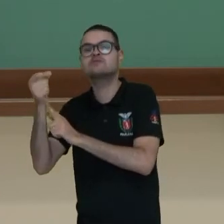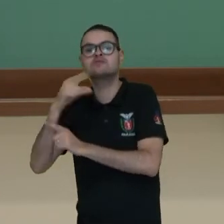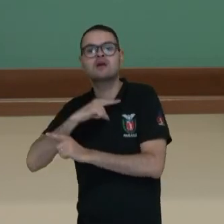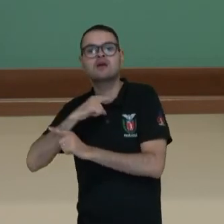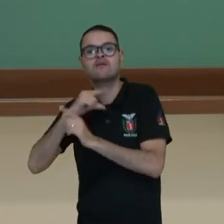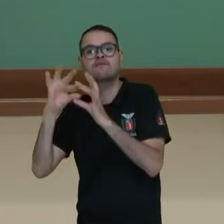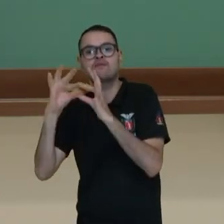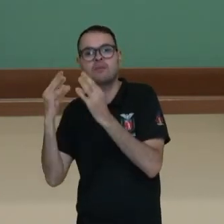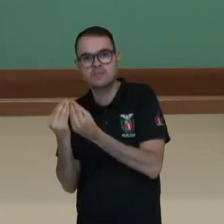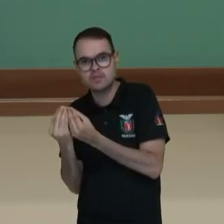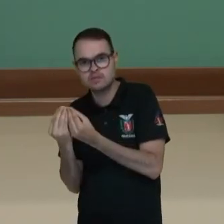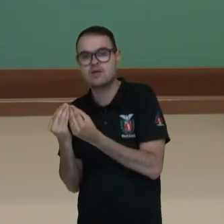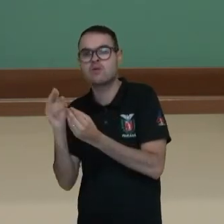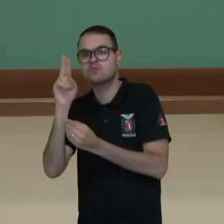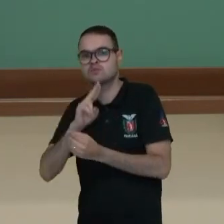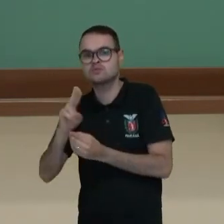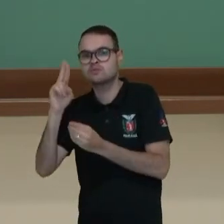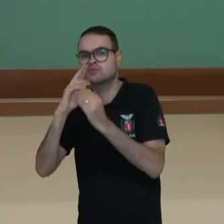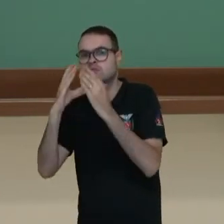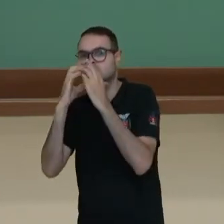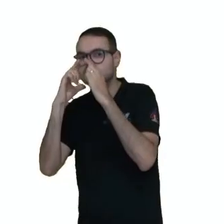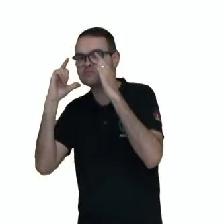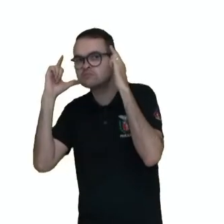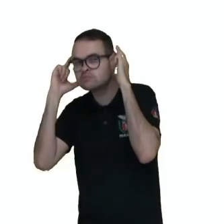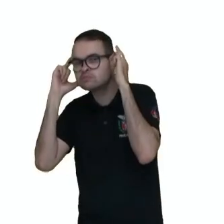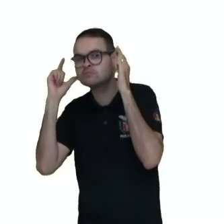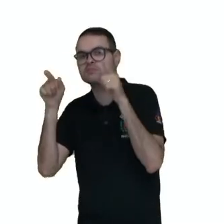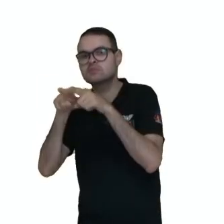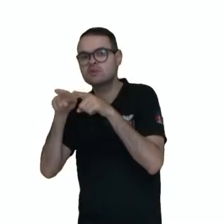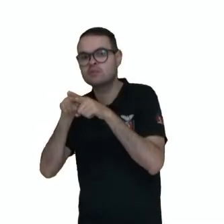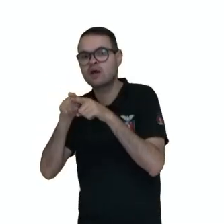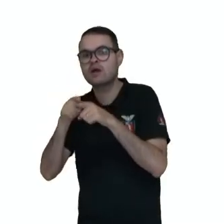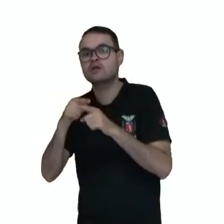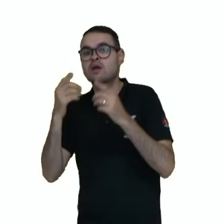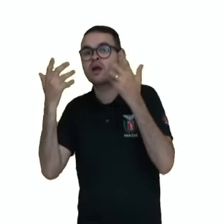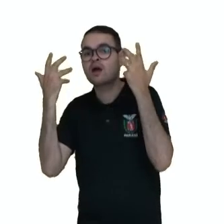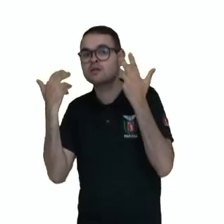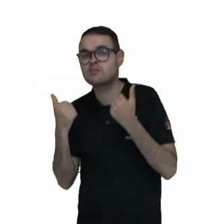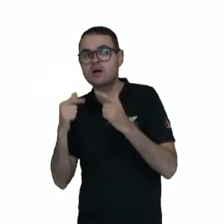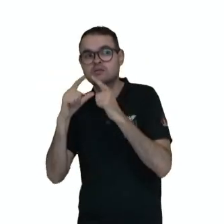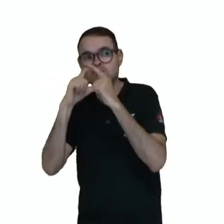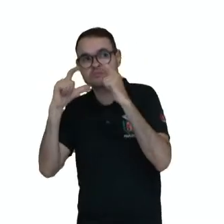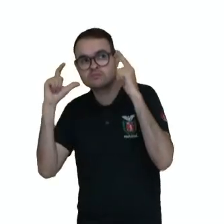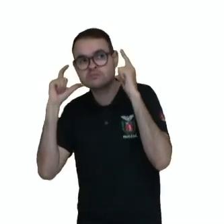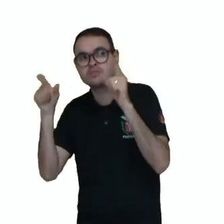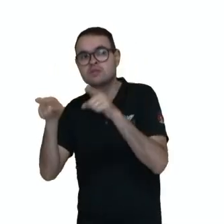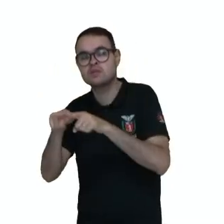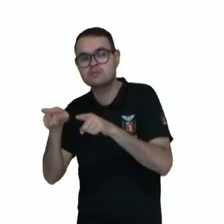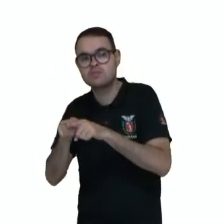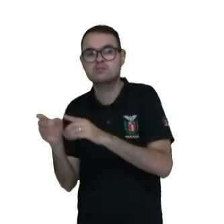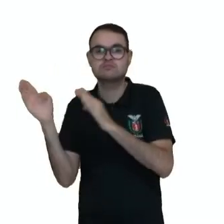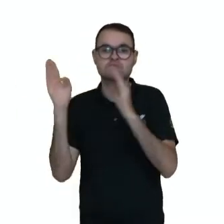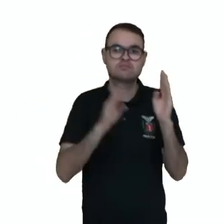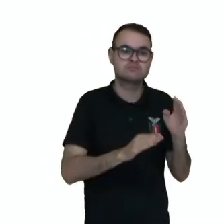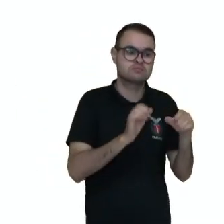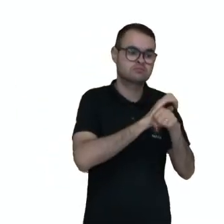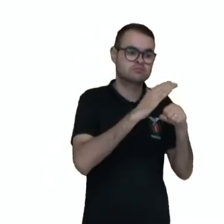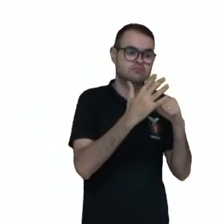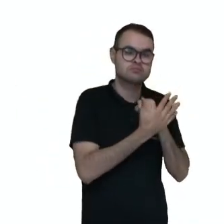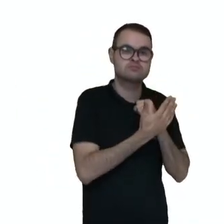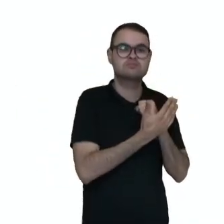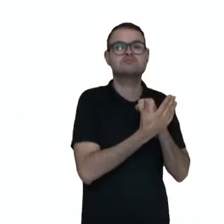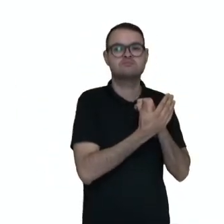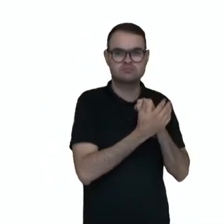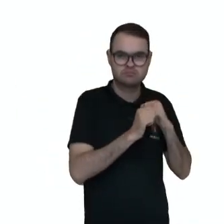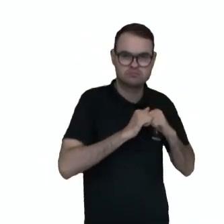família, e a utilização de máscara, inclusive nos animais. Pandemia da Covid-19, início do